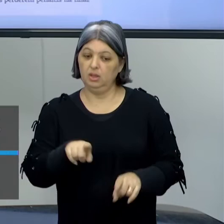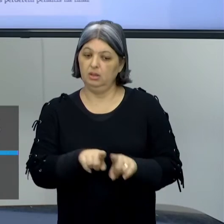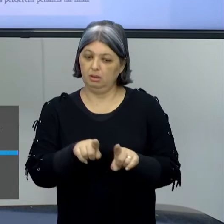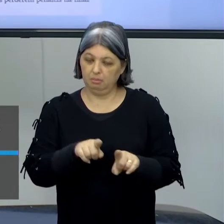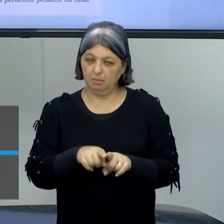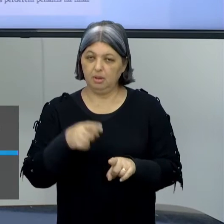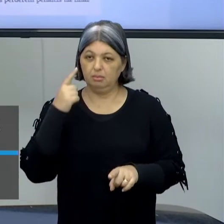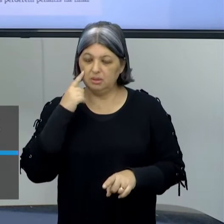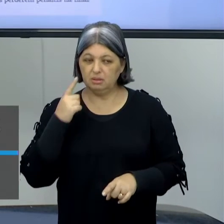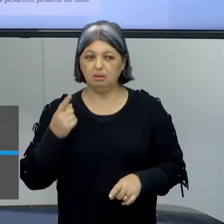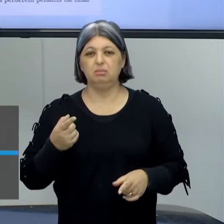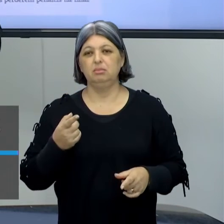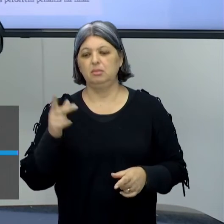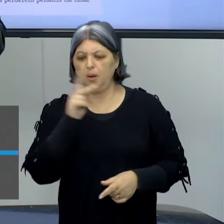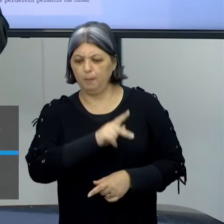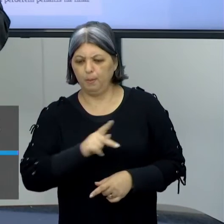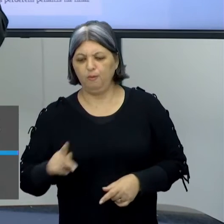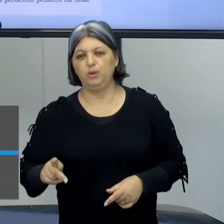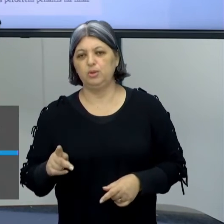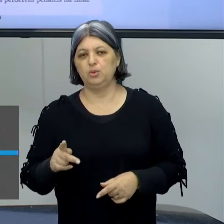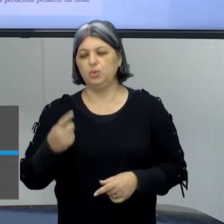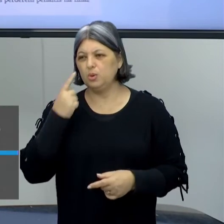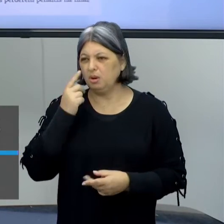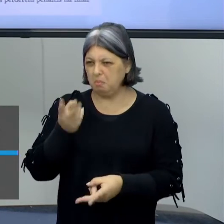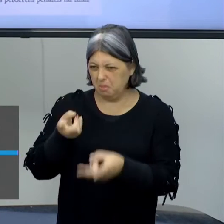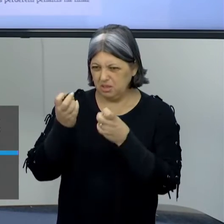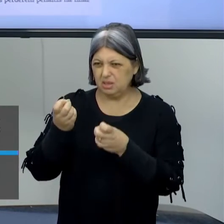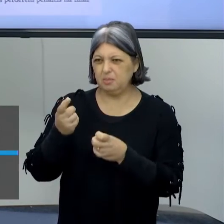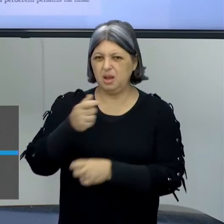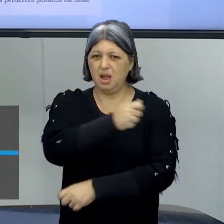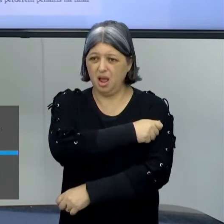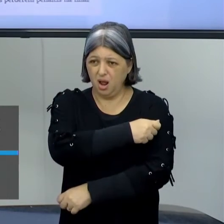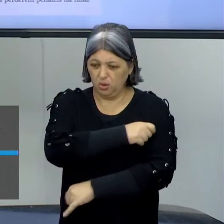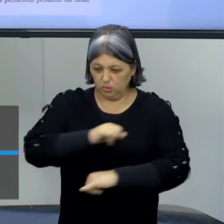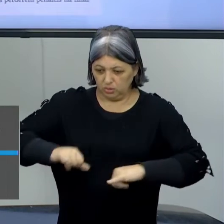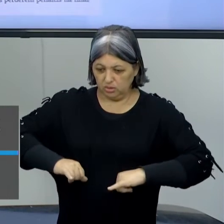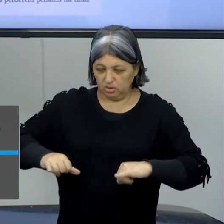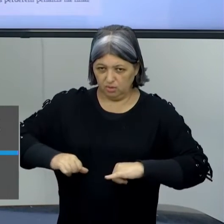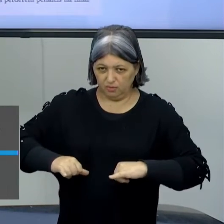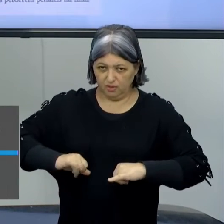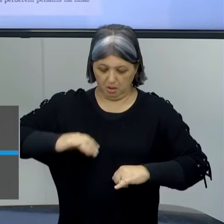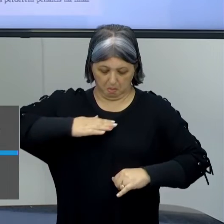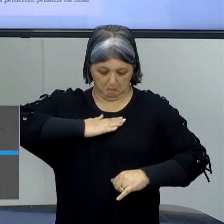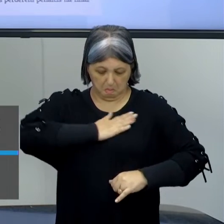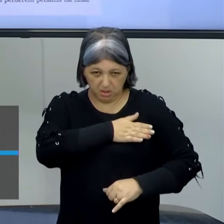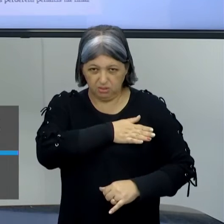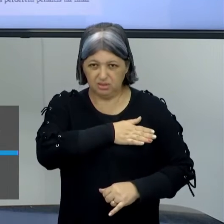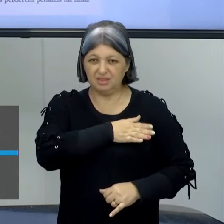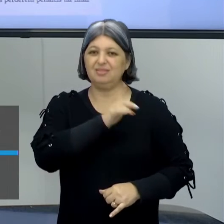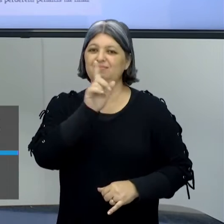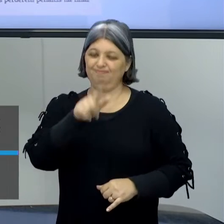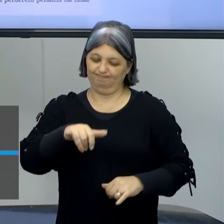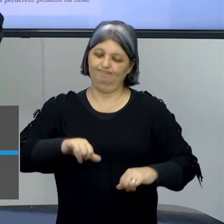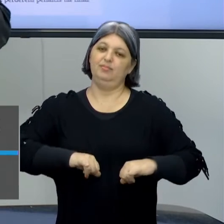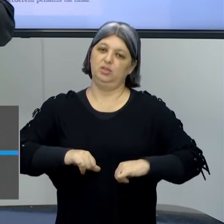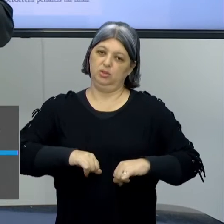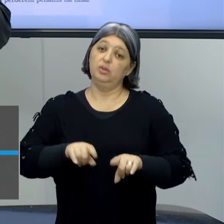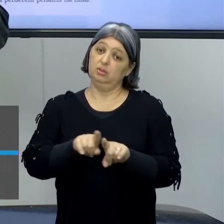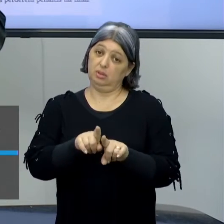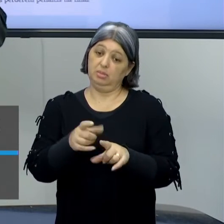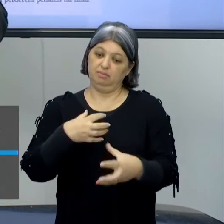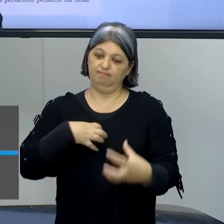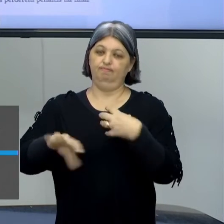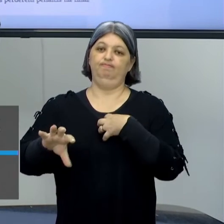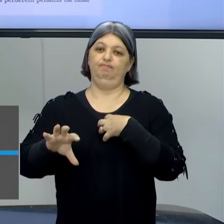passar por isso como professora e ver alunos seus sofrendo preconceito é doído também. Tá? Mas